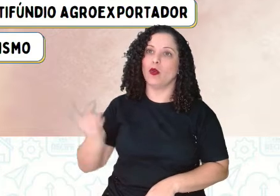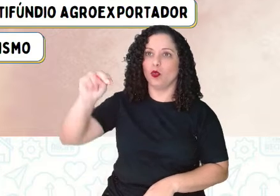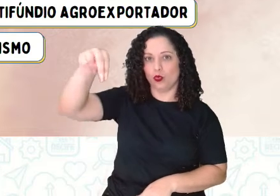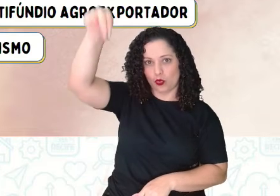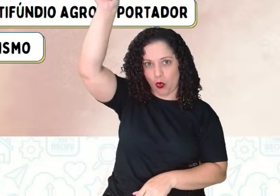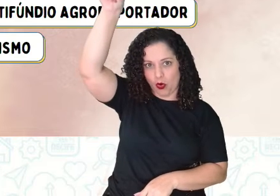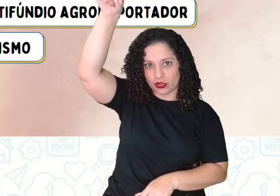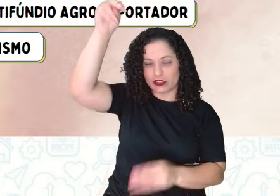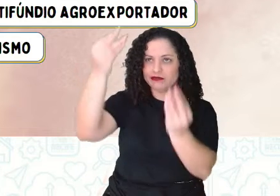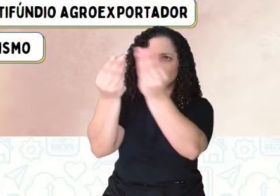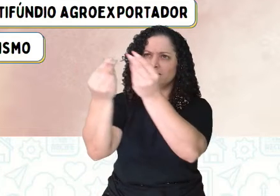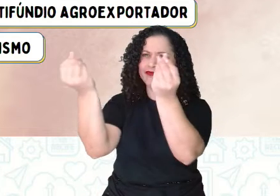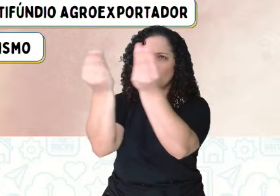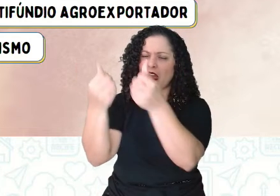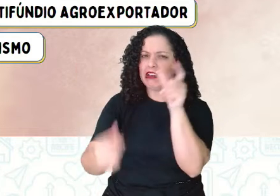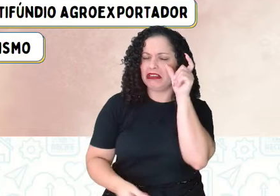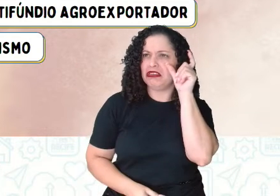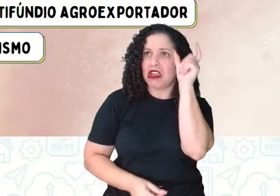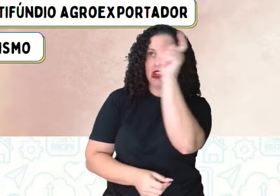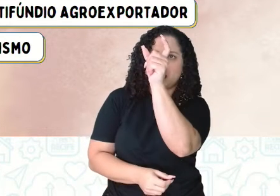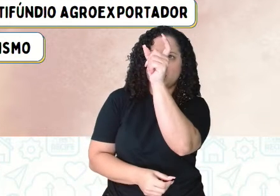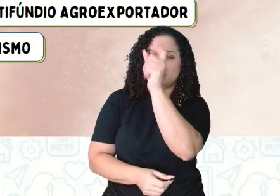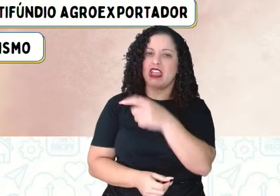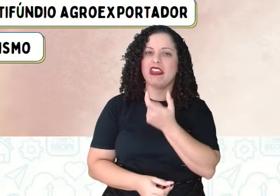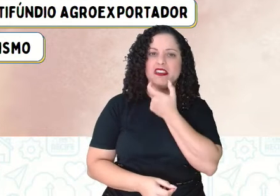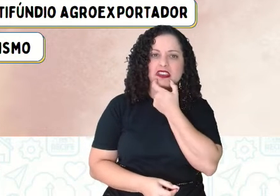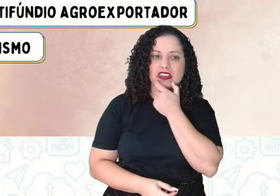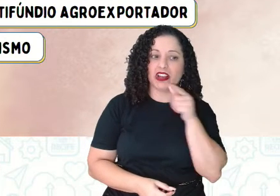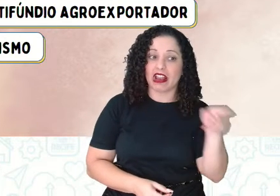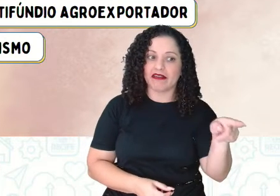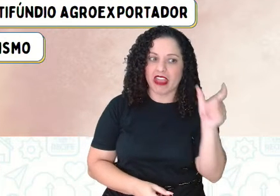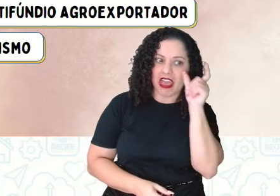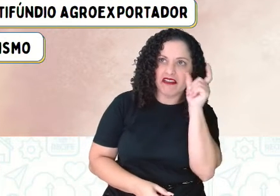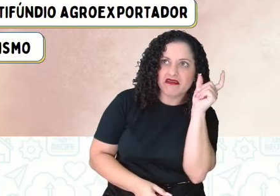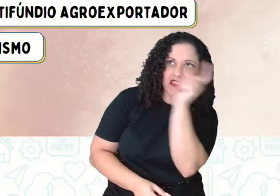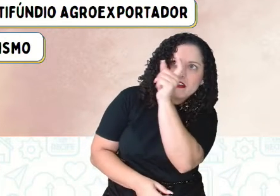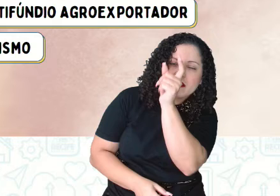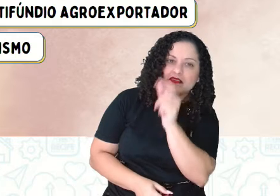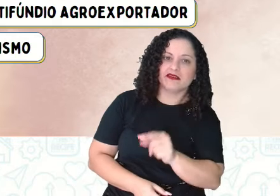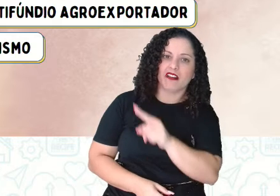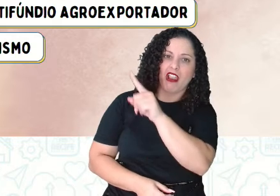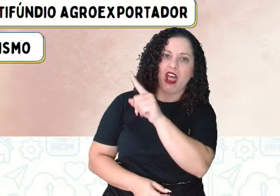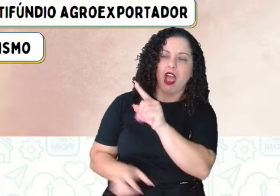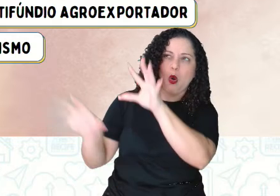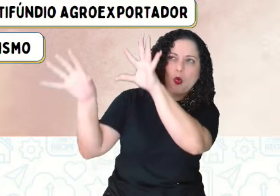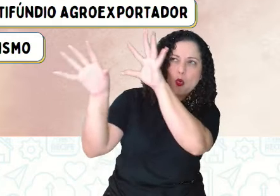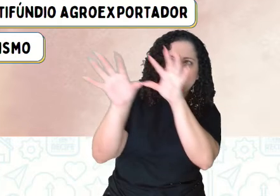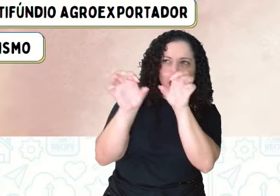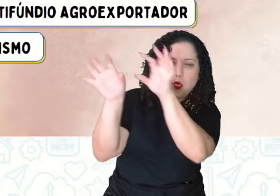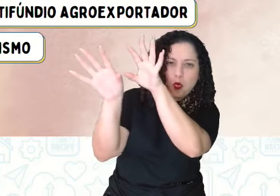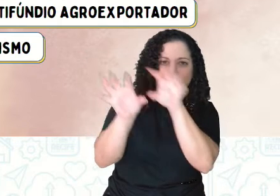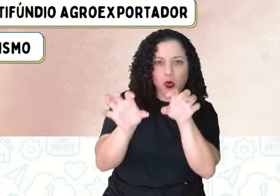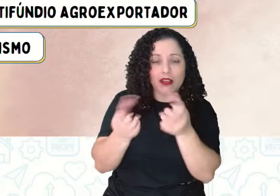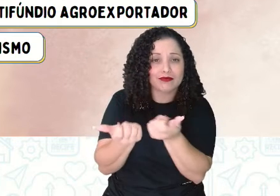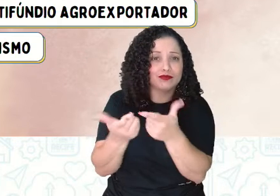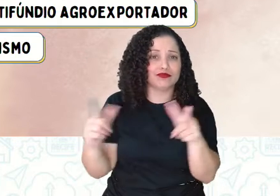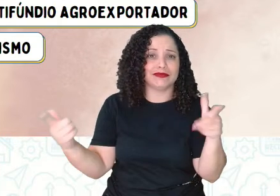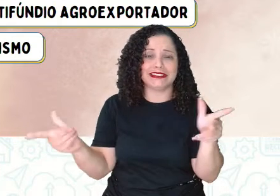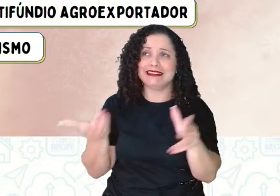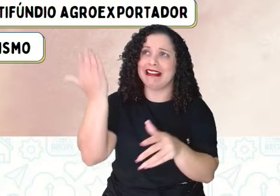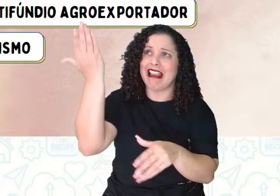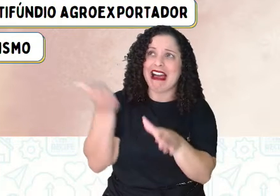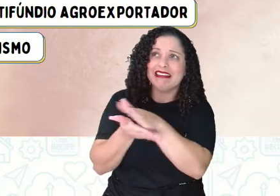diga, não havia interesse lá da Inglaterra, né, das autoridades em explorar, né? Não tinha muita coisa